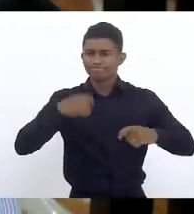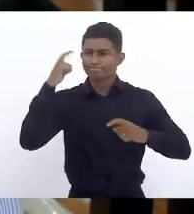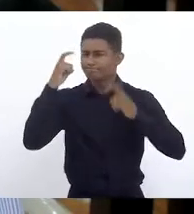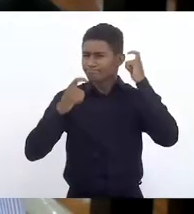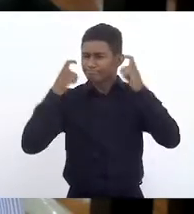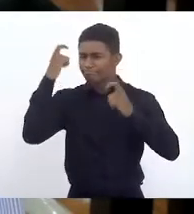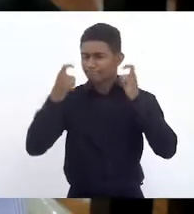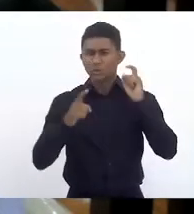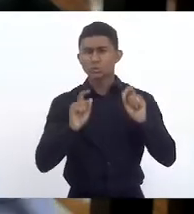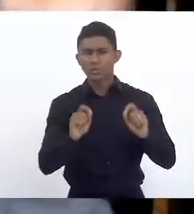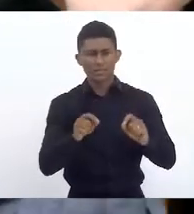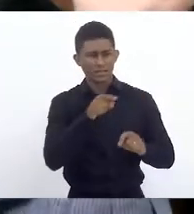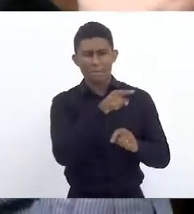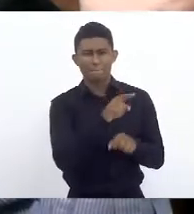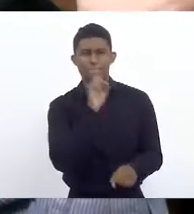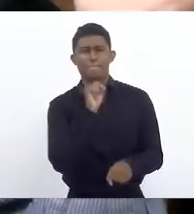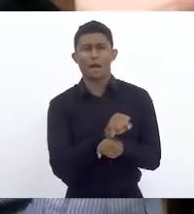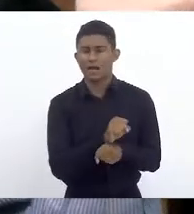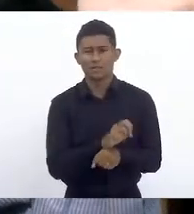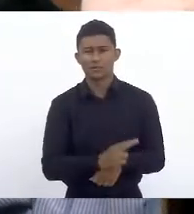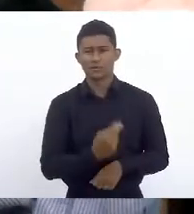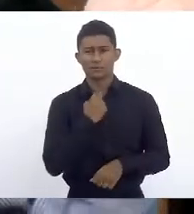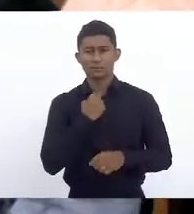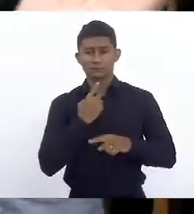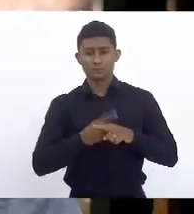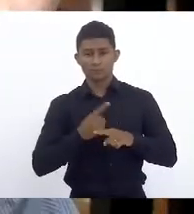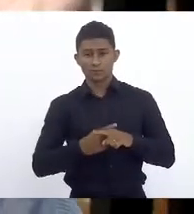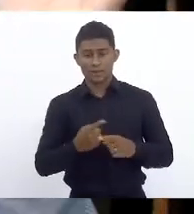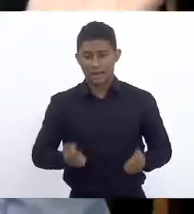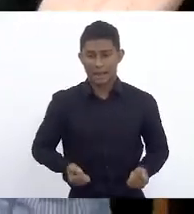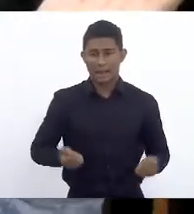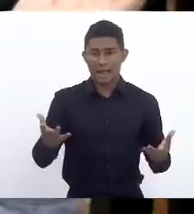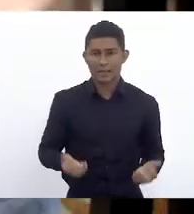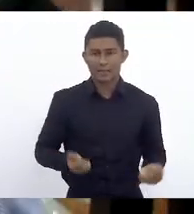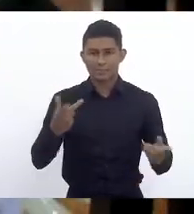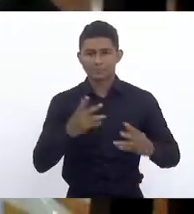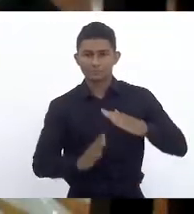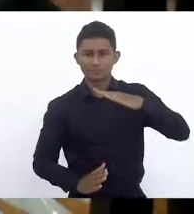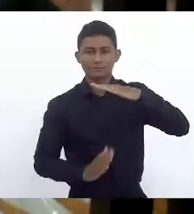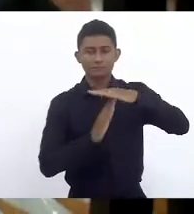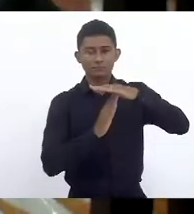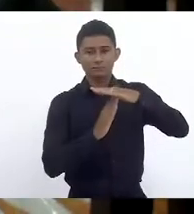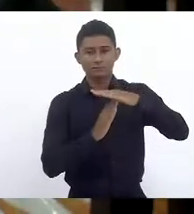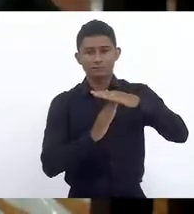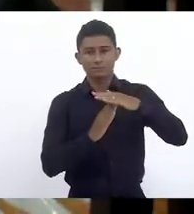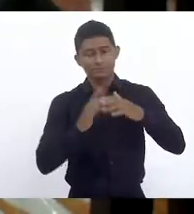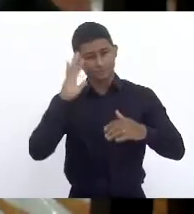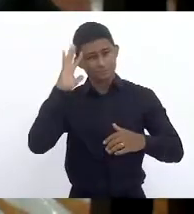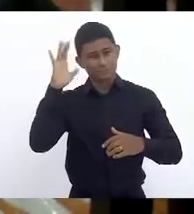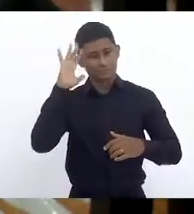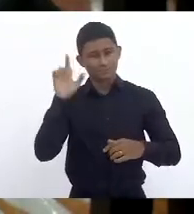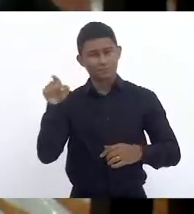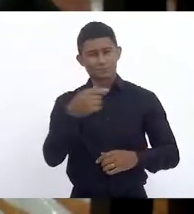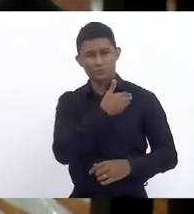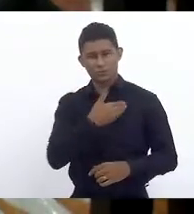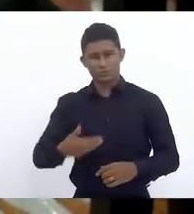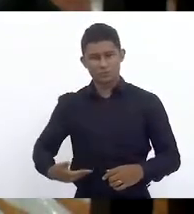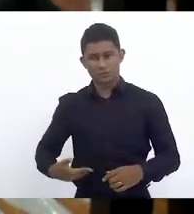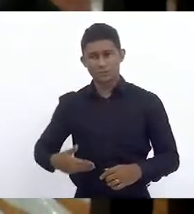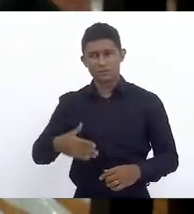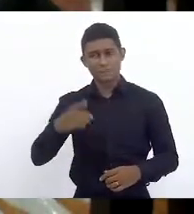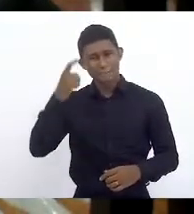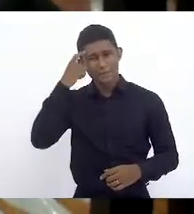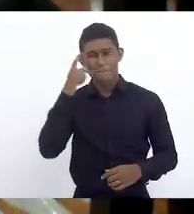engessar, porque exatamente o teto dos gastos e a ideia de ter uma coisa além de um governo, né, criou ali uma camisa